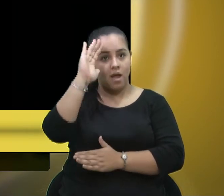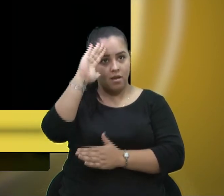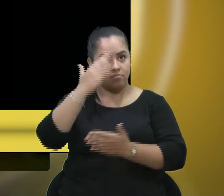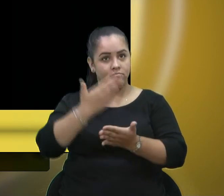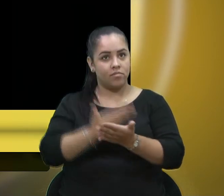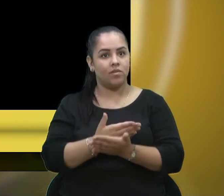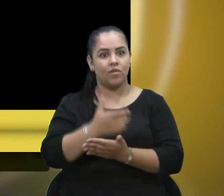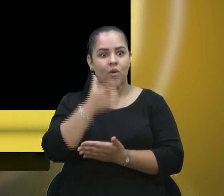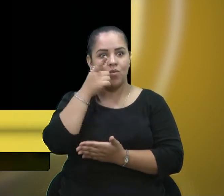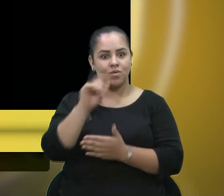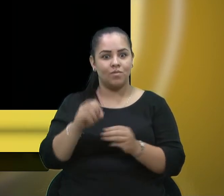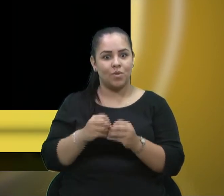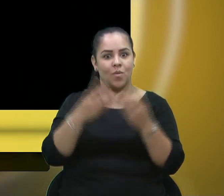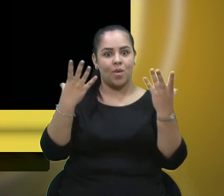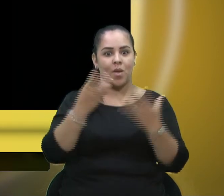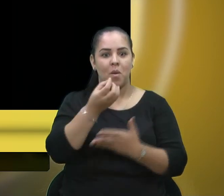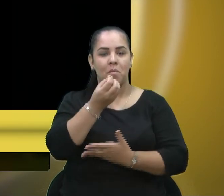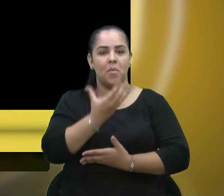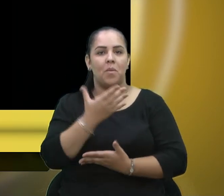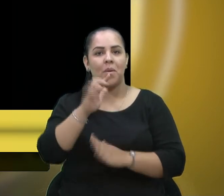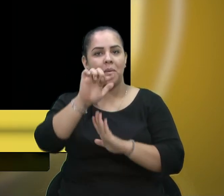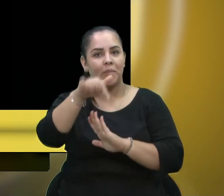boa aí logo adiante, né?